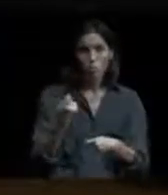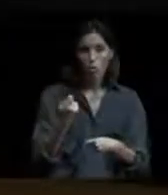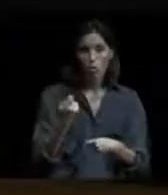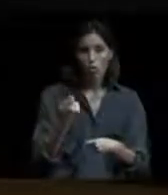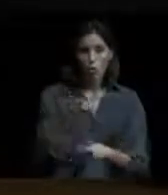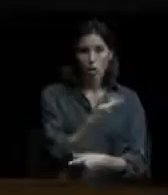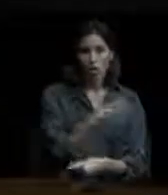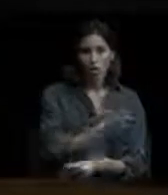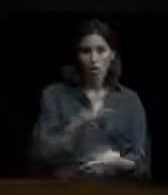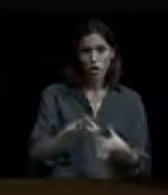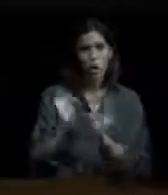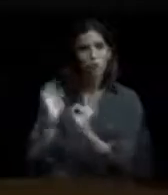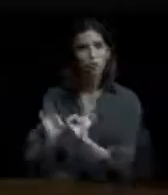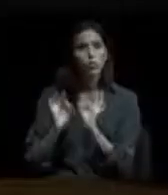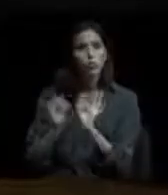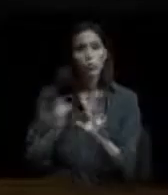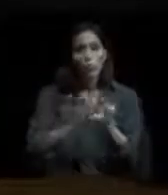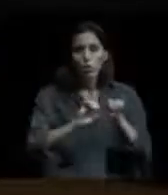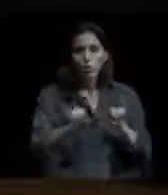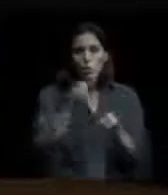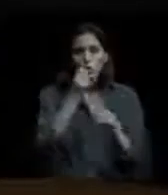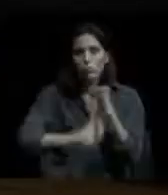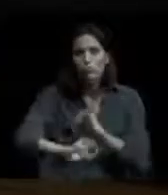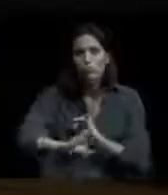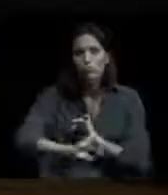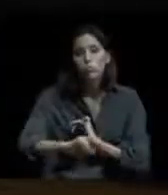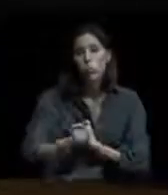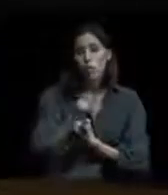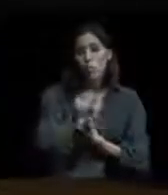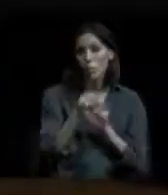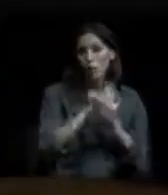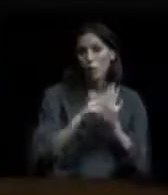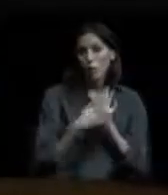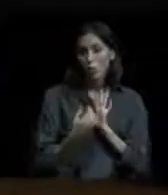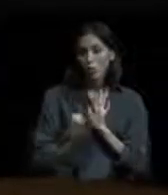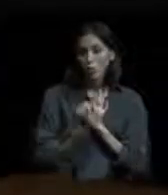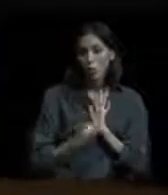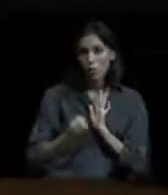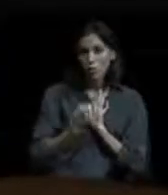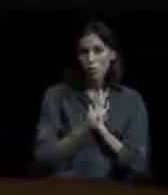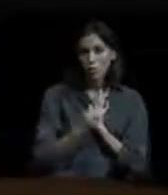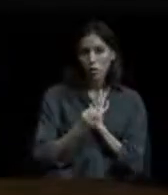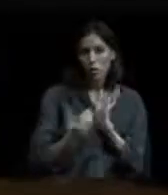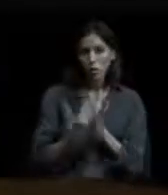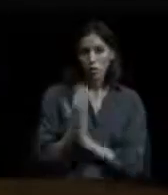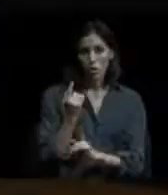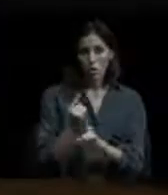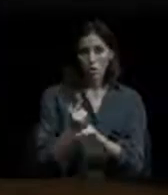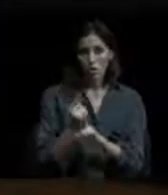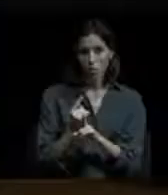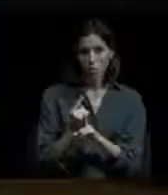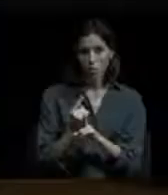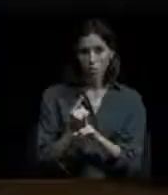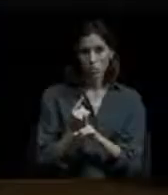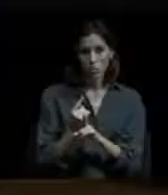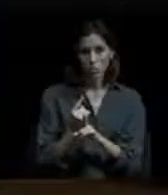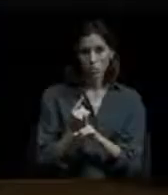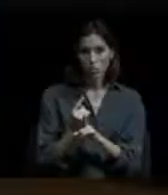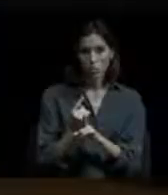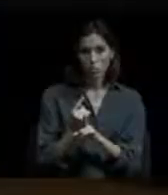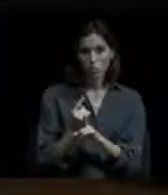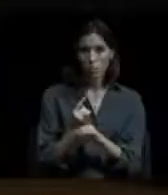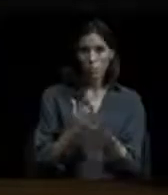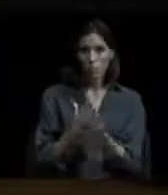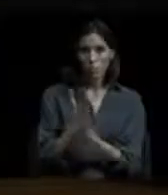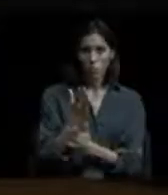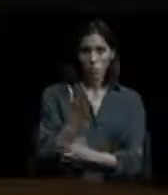nome da anterior taxa de conservação de esgotos, extinta também por imposição legal, uma vez que o montante a taxar permaneceu exatamente o mesmo. Para além de que a